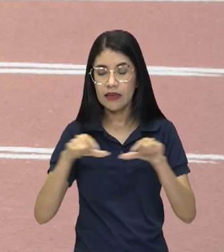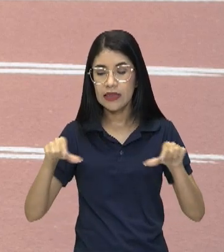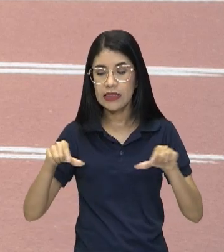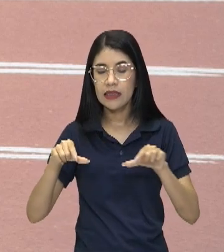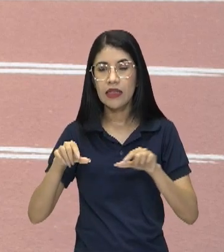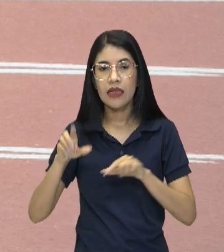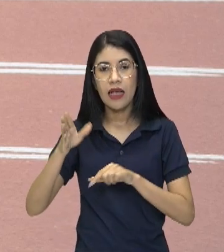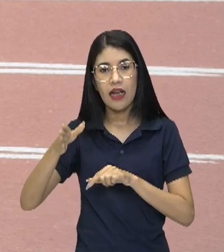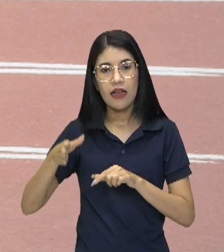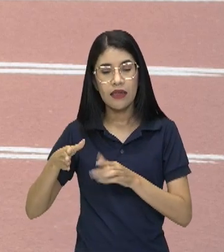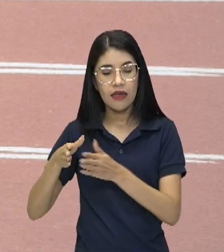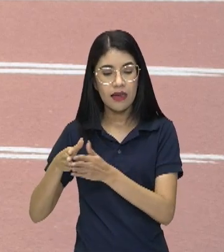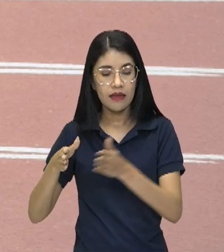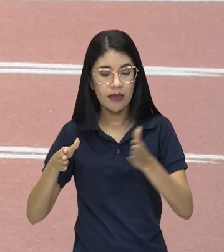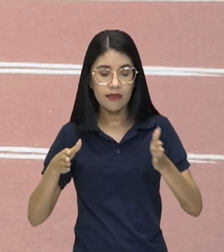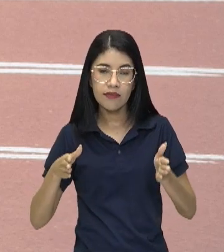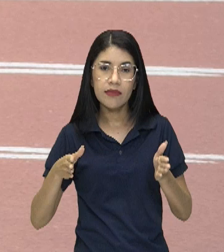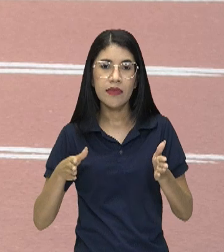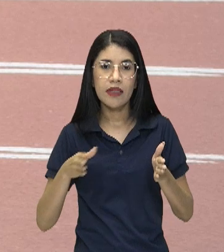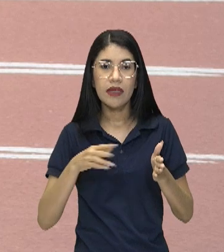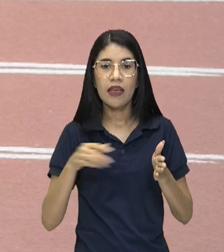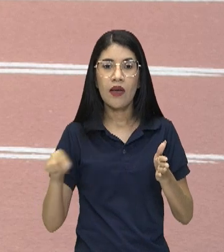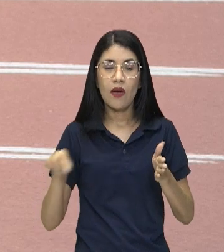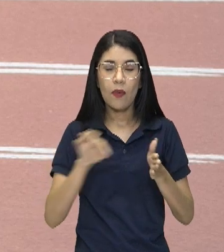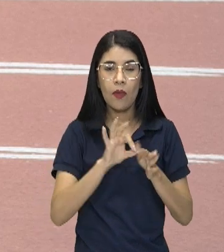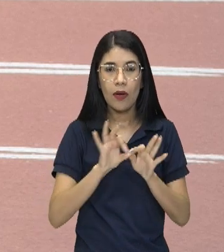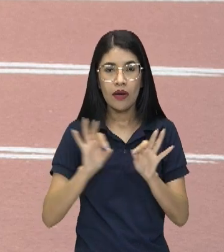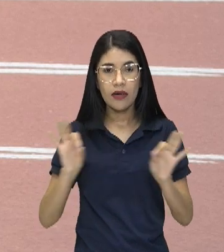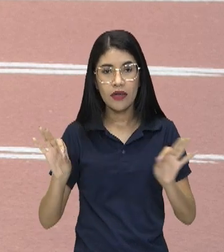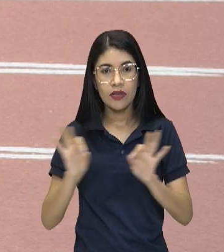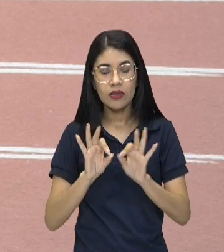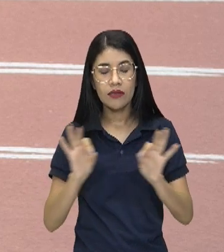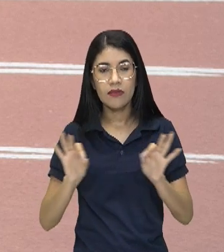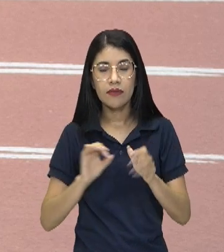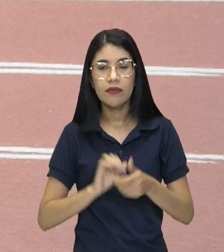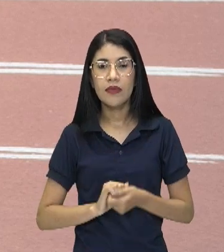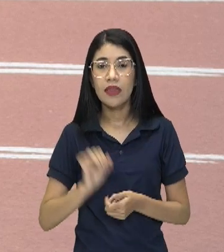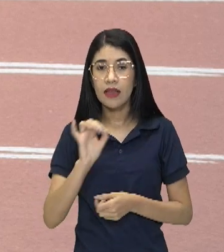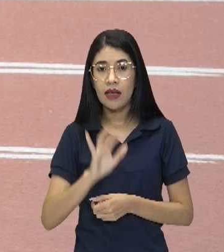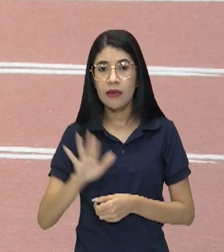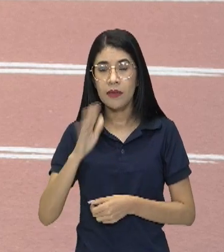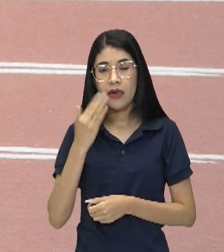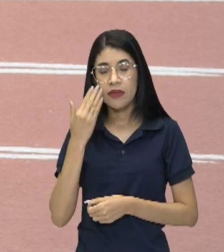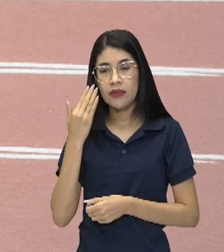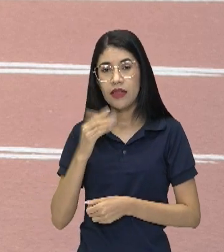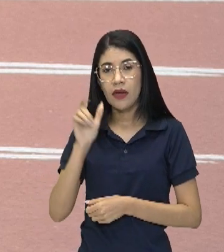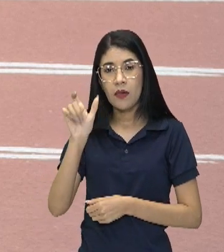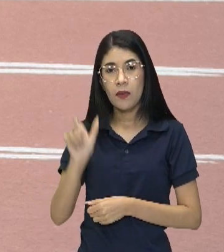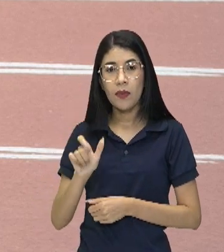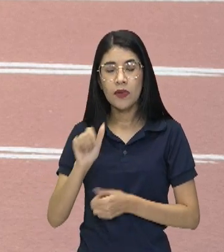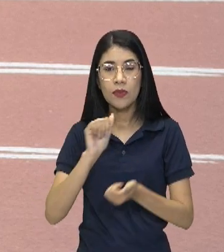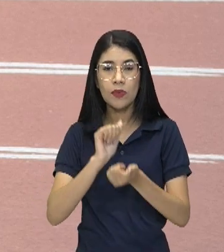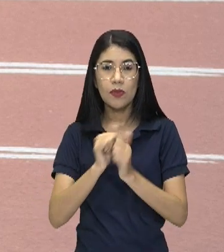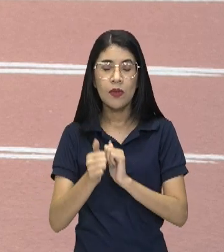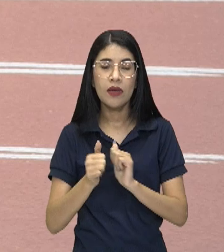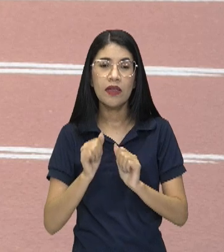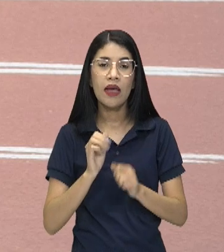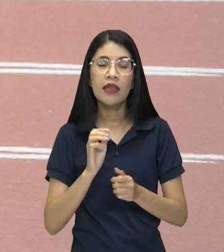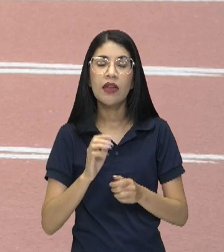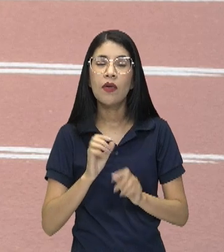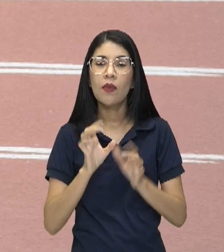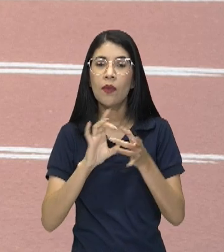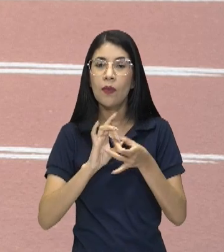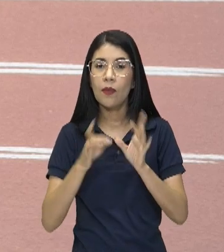contato vai ser o que vai ser computado aí a distância desse salto. Na imagem nós temos aí, inclusive, a participação de um